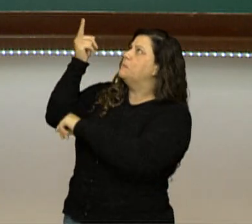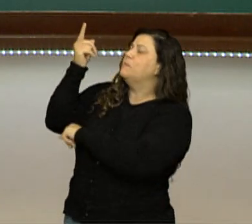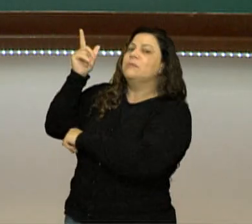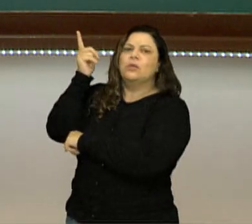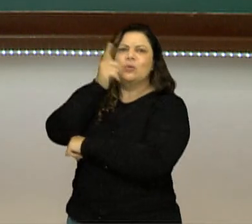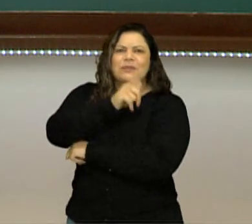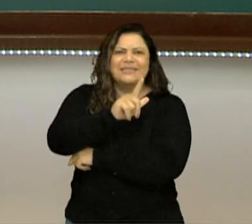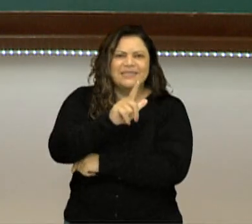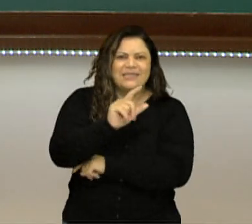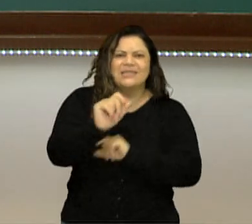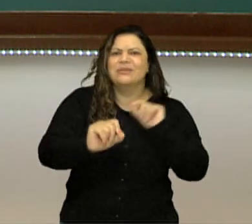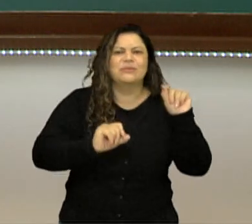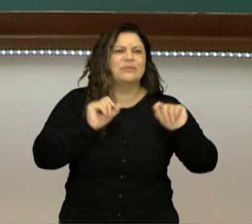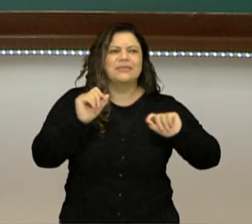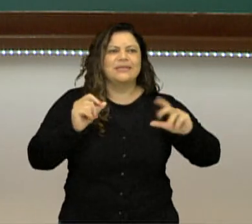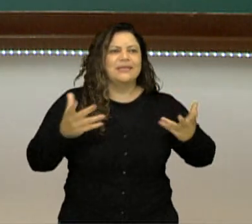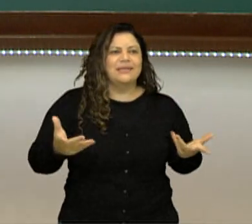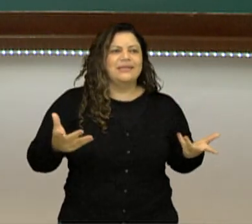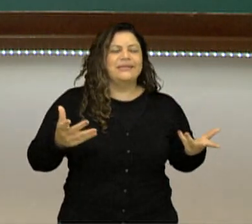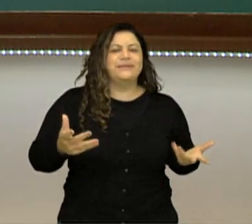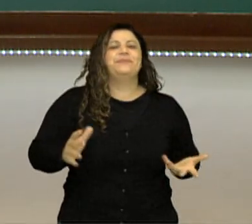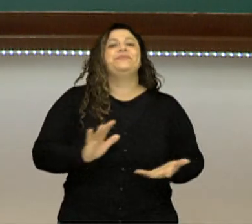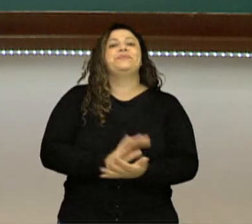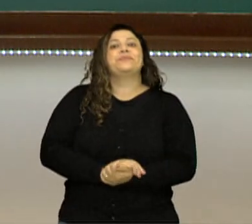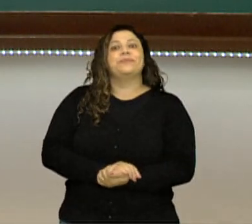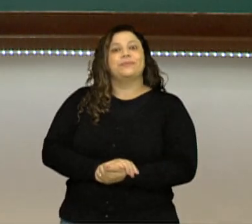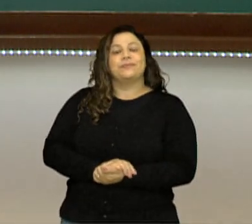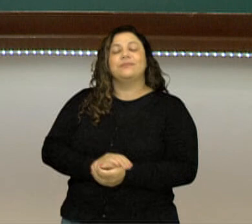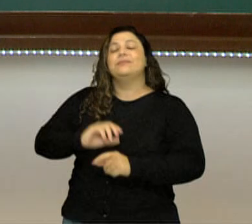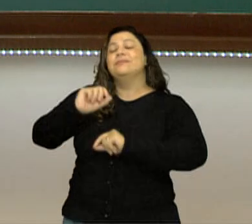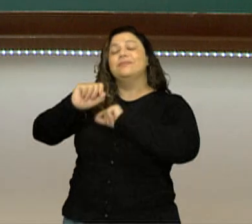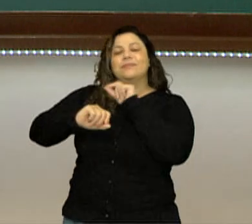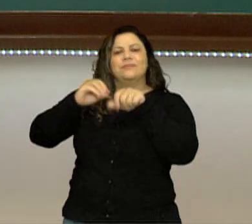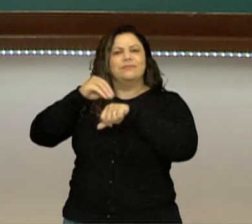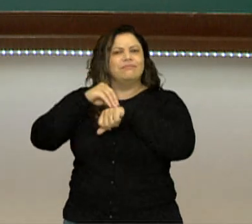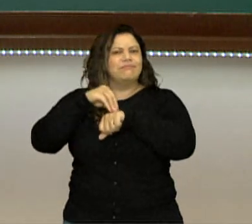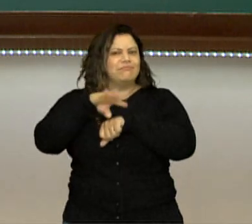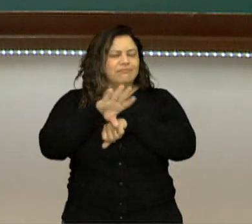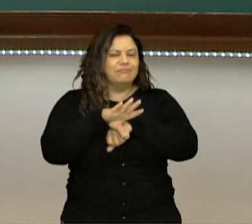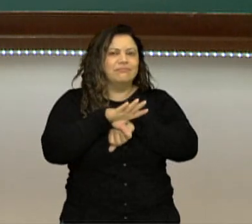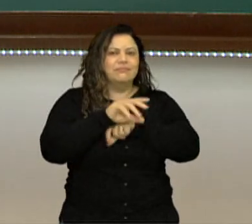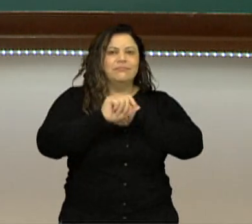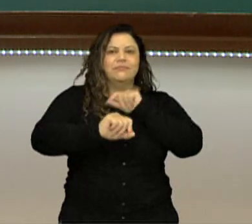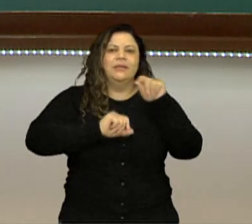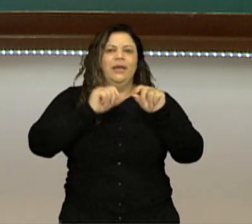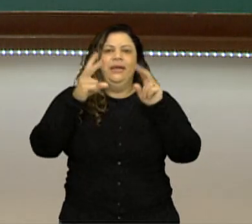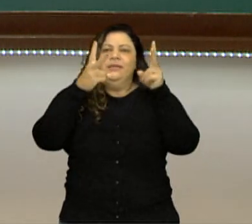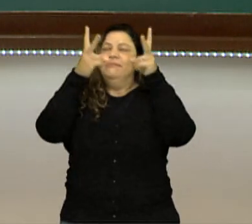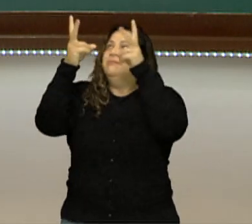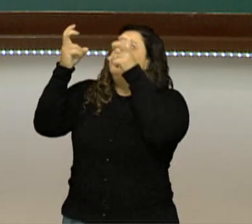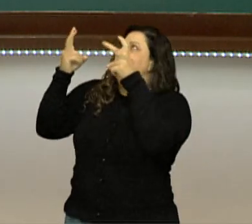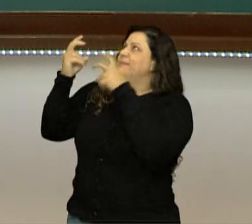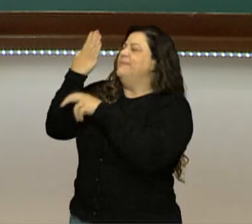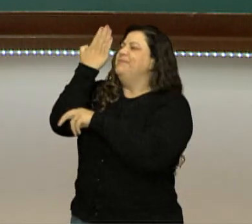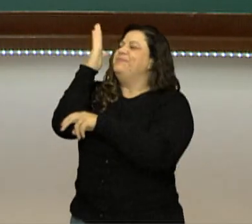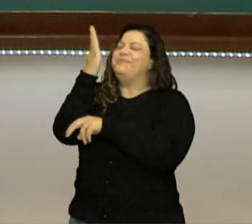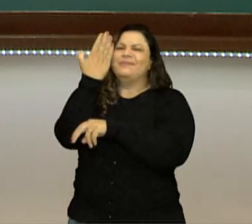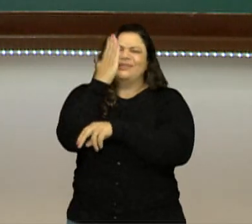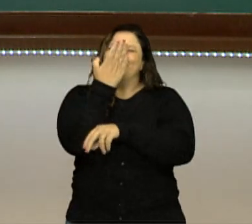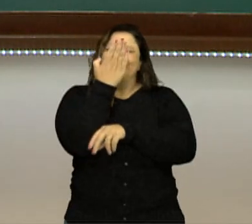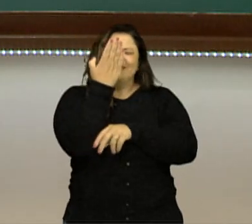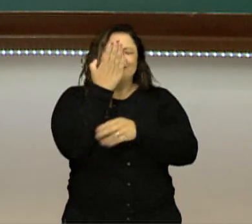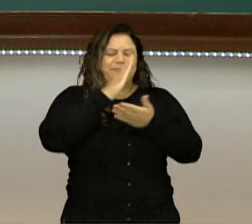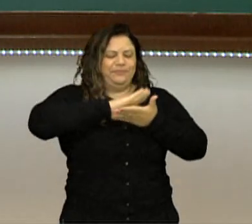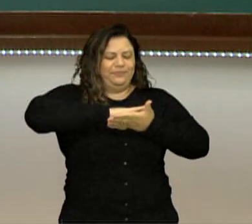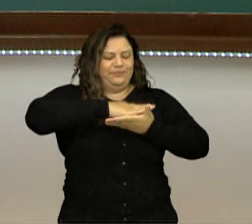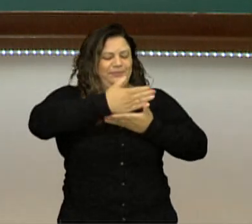Conseguiram? Vamos ver lá. Então aqui sugere para nós, né, uma ação de olhar-se. É o espelho, vou abrir o espelho e